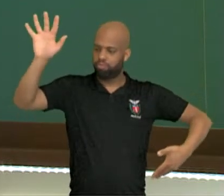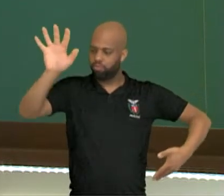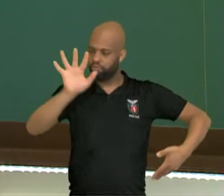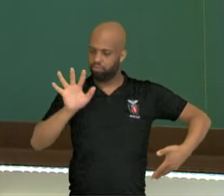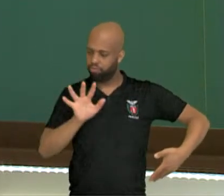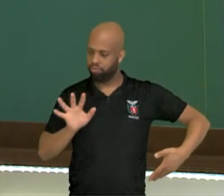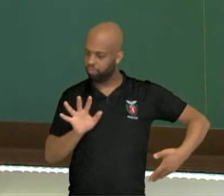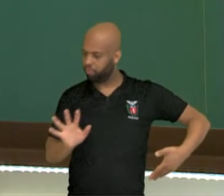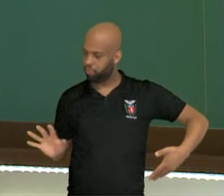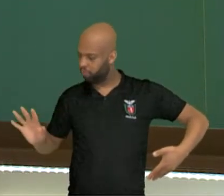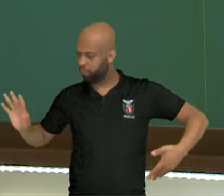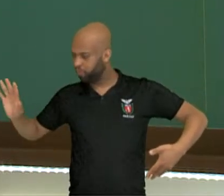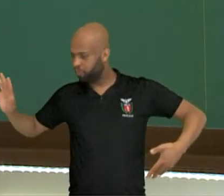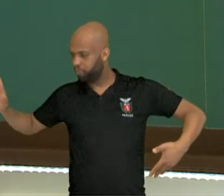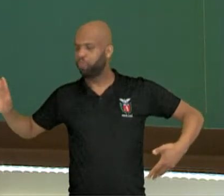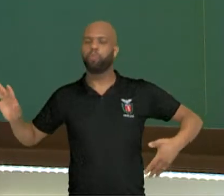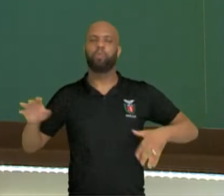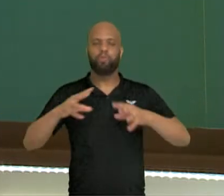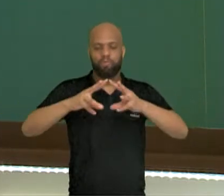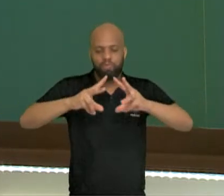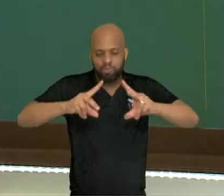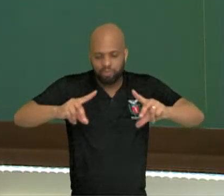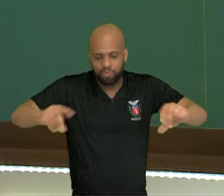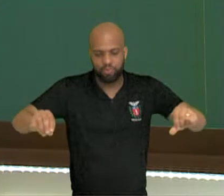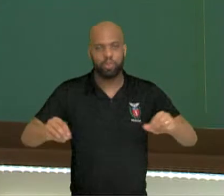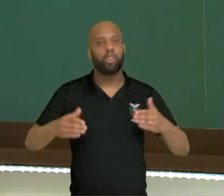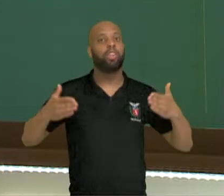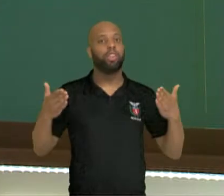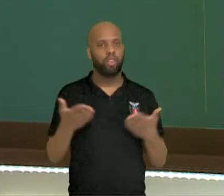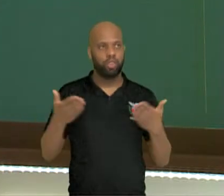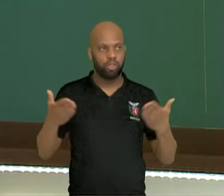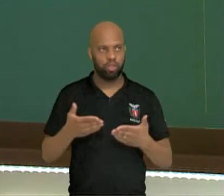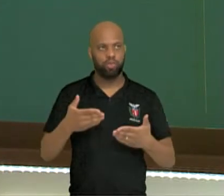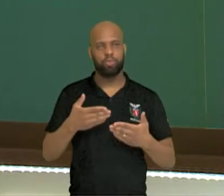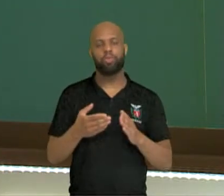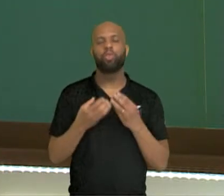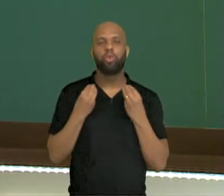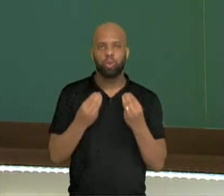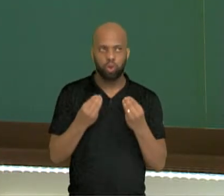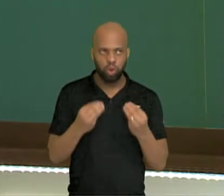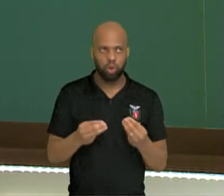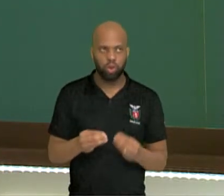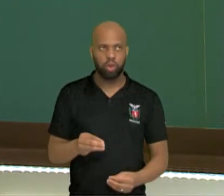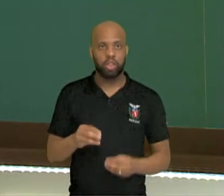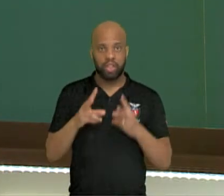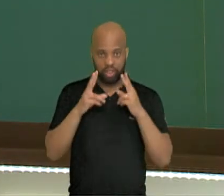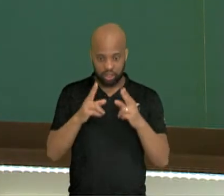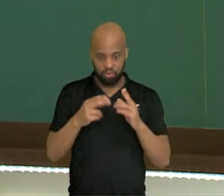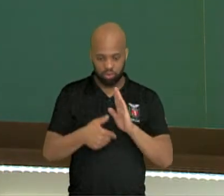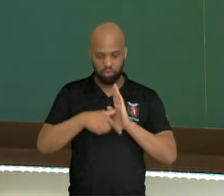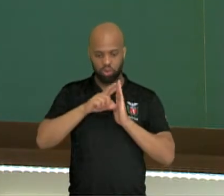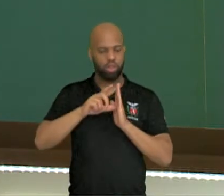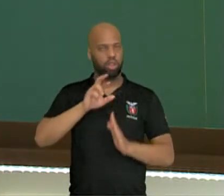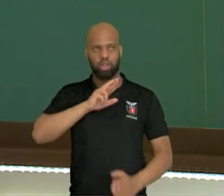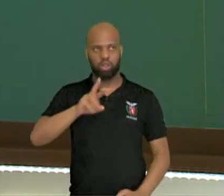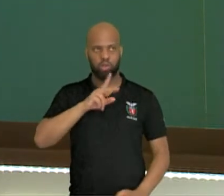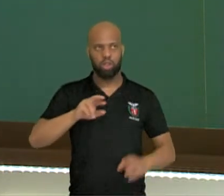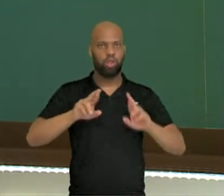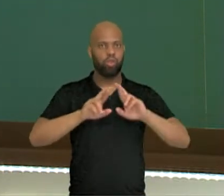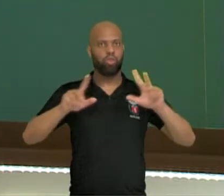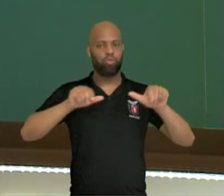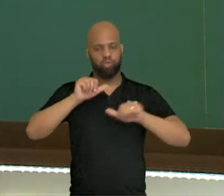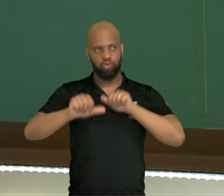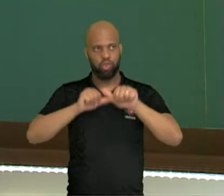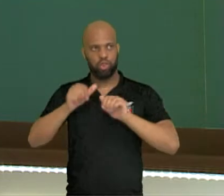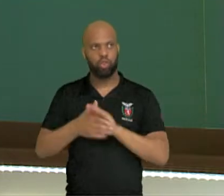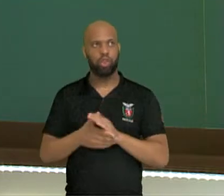todo o planeta essas terras. Como está hoje a distribuição? Não está igual ao que era antigamente. Então,